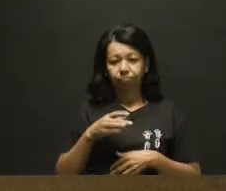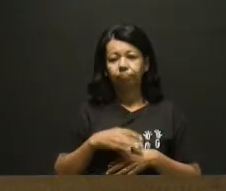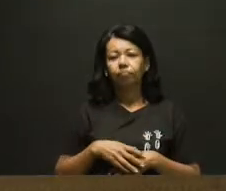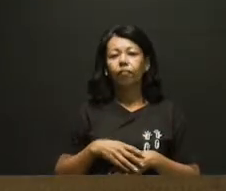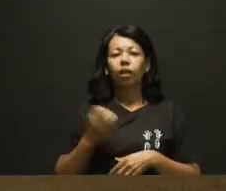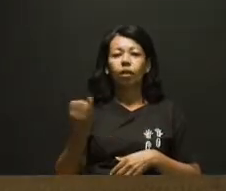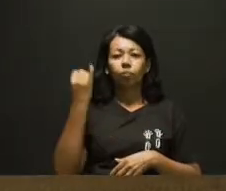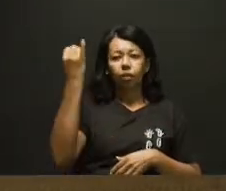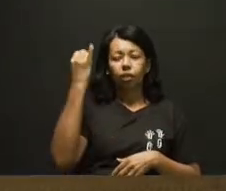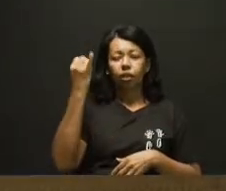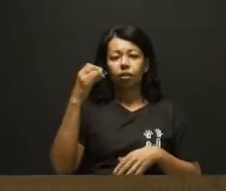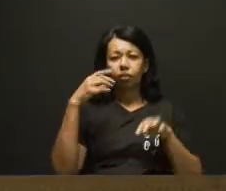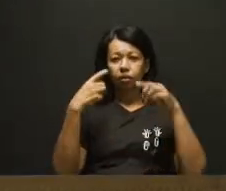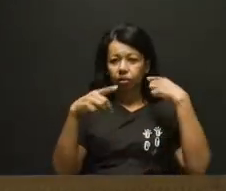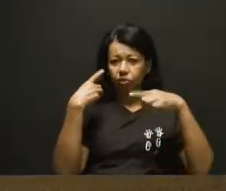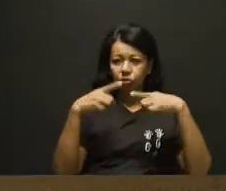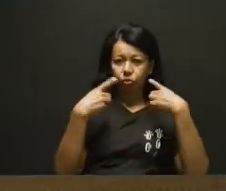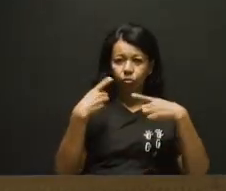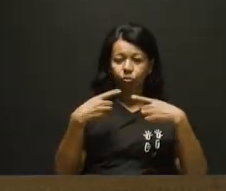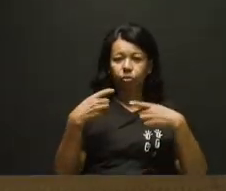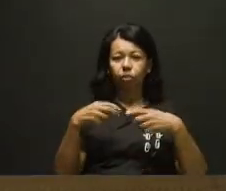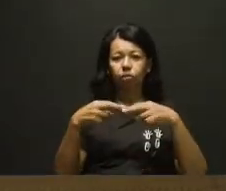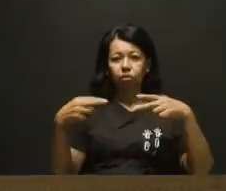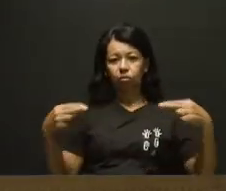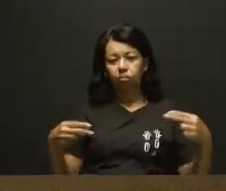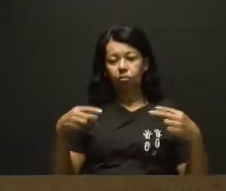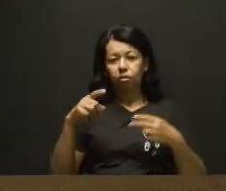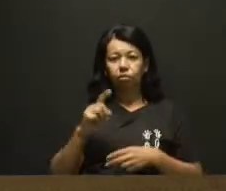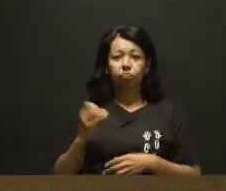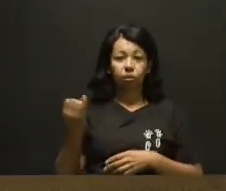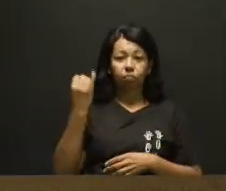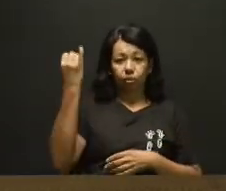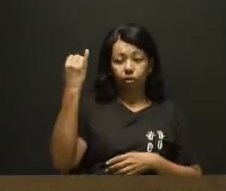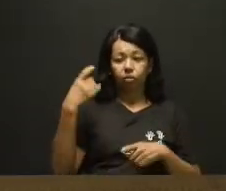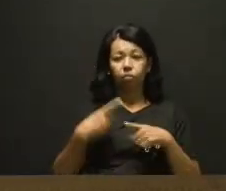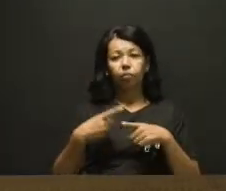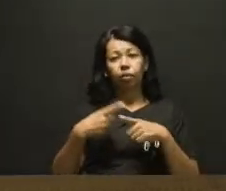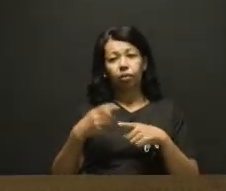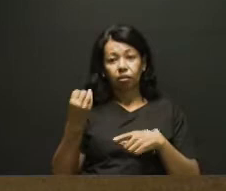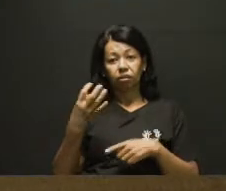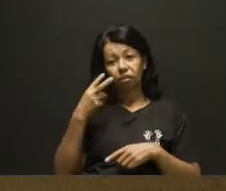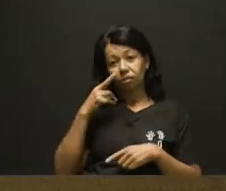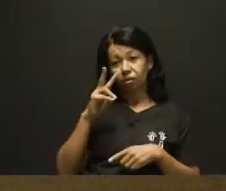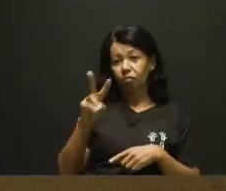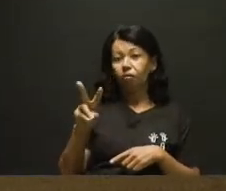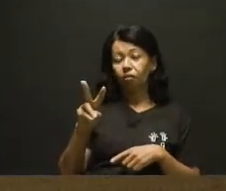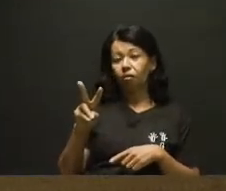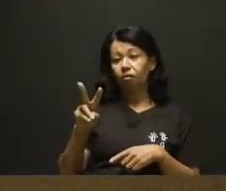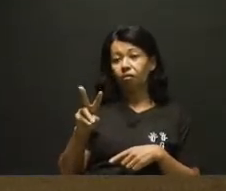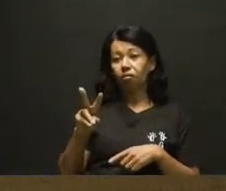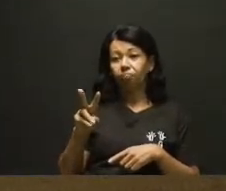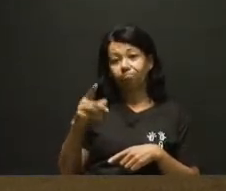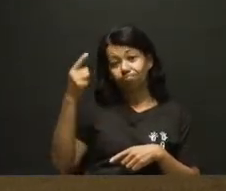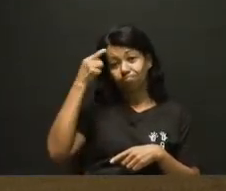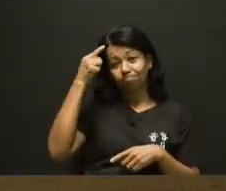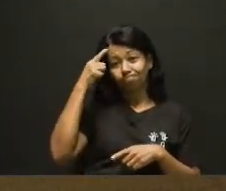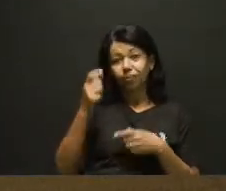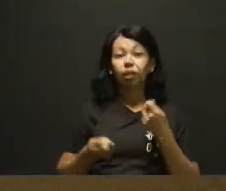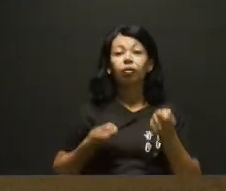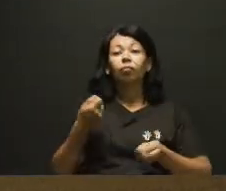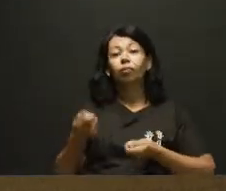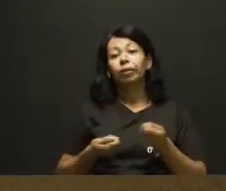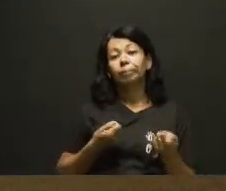importante que se discuta isso essas coisas são essenciais porque a gente se olha pelo ponto de vista econômico mas